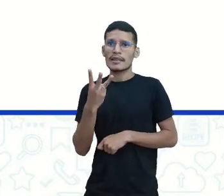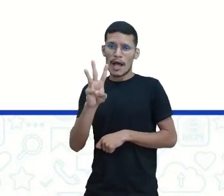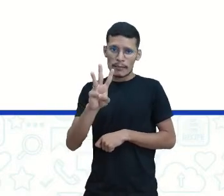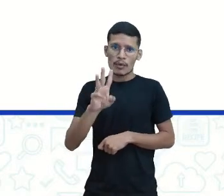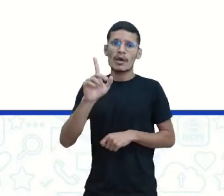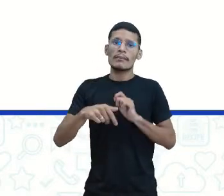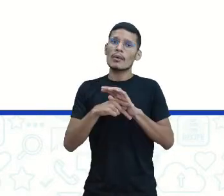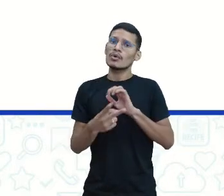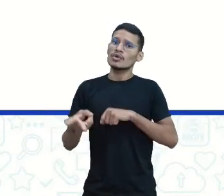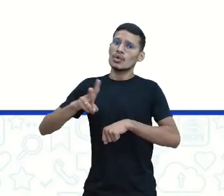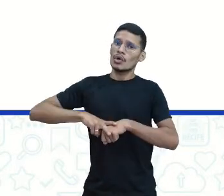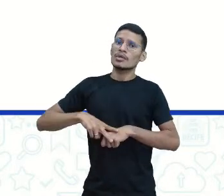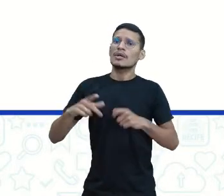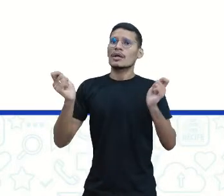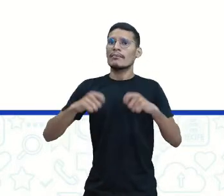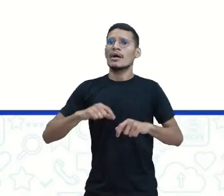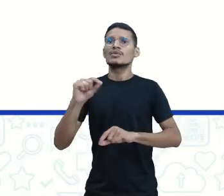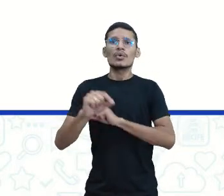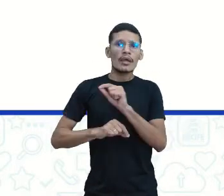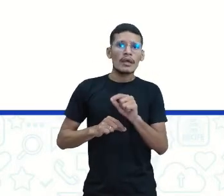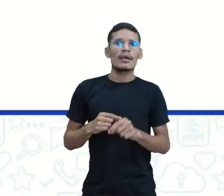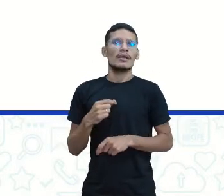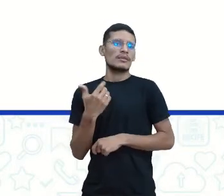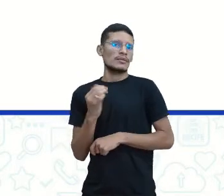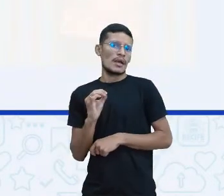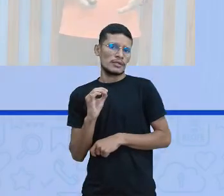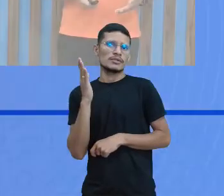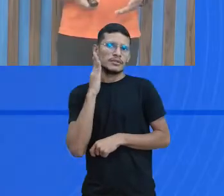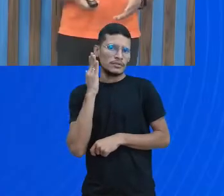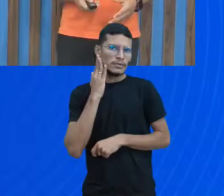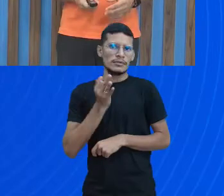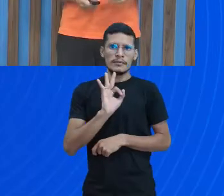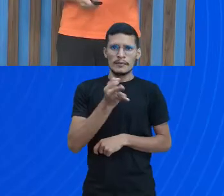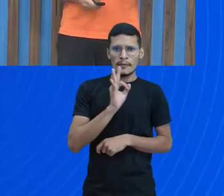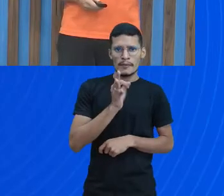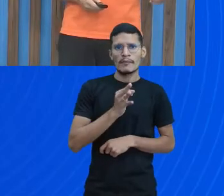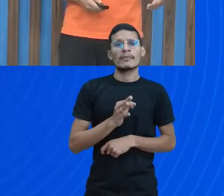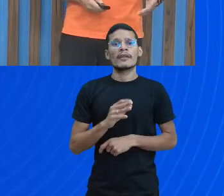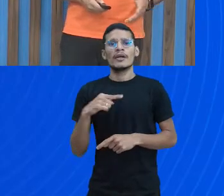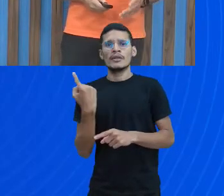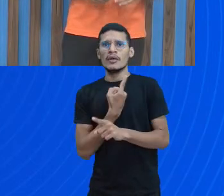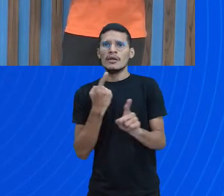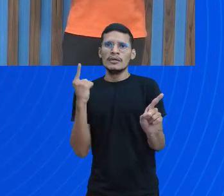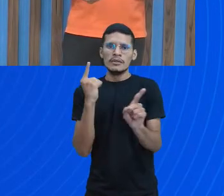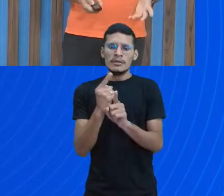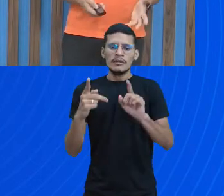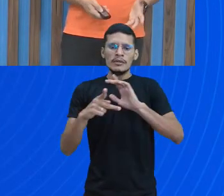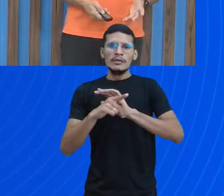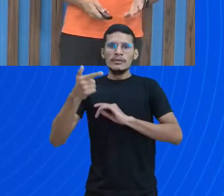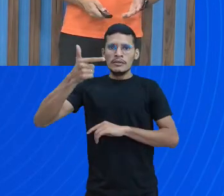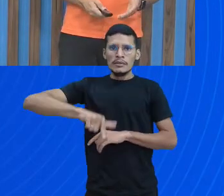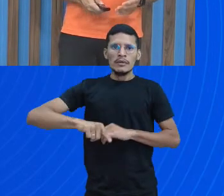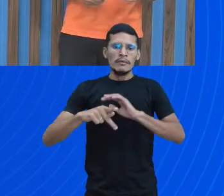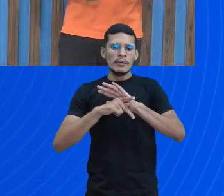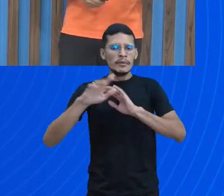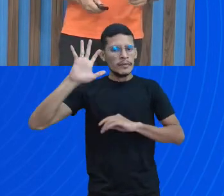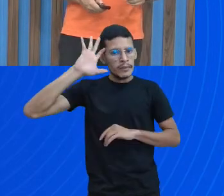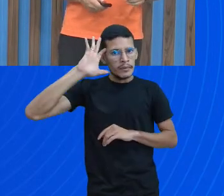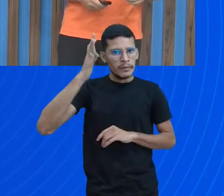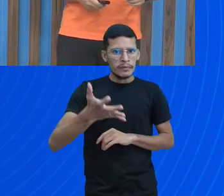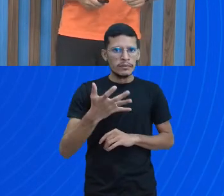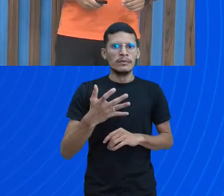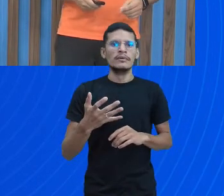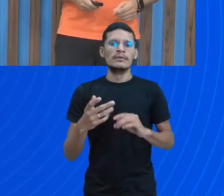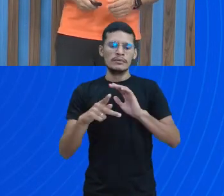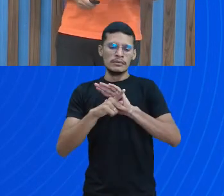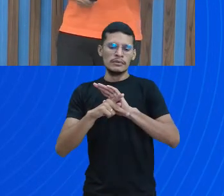nos dois casos aí, ele é igual a 10, certo? Então, encontramos aí novamente a solução desse